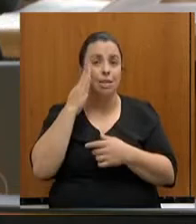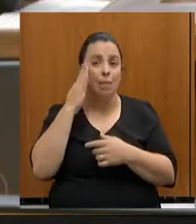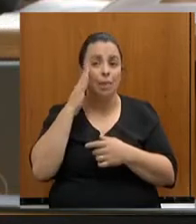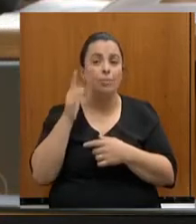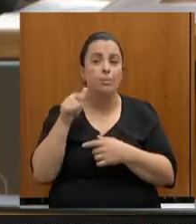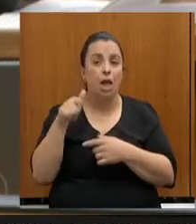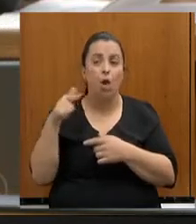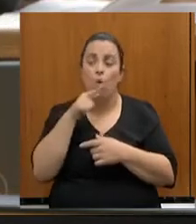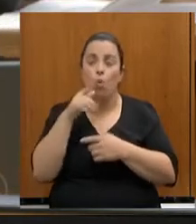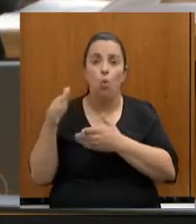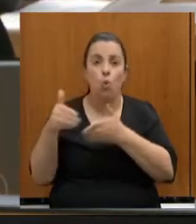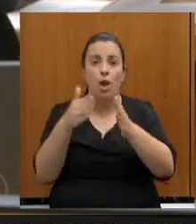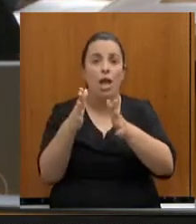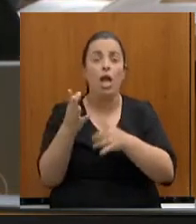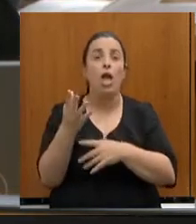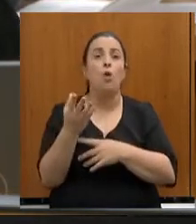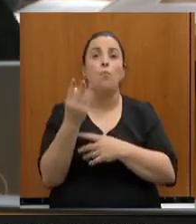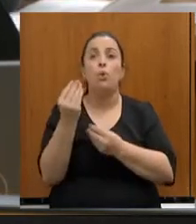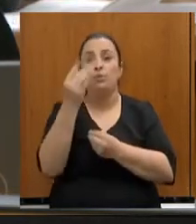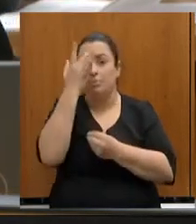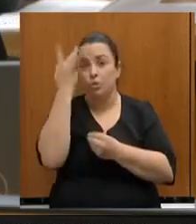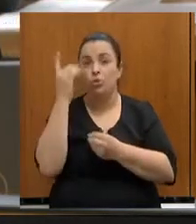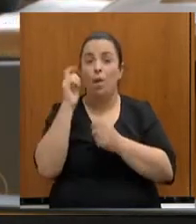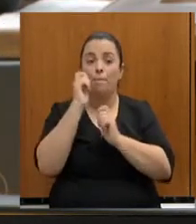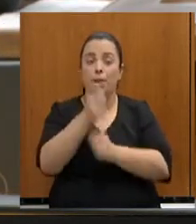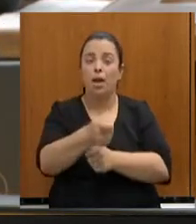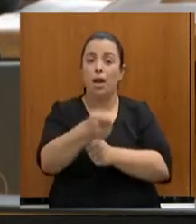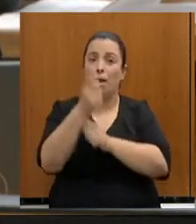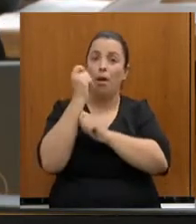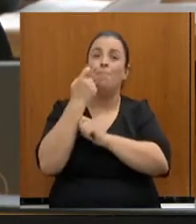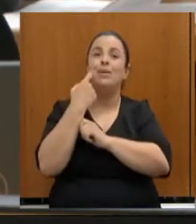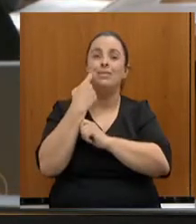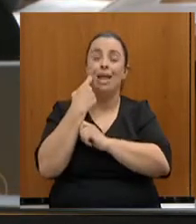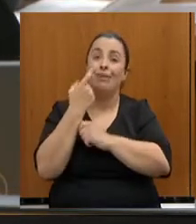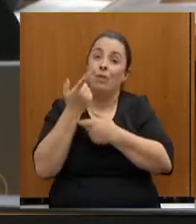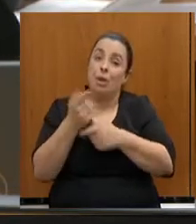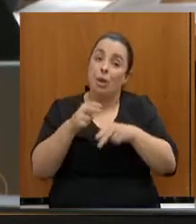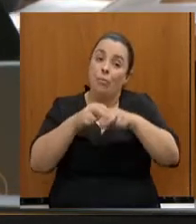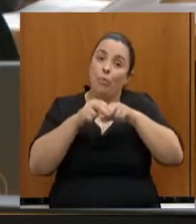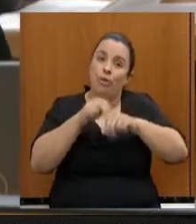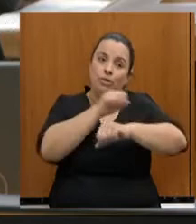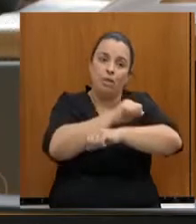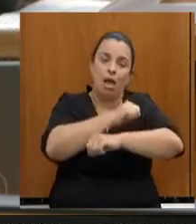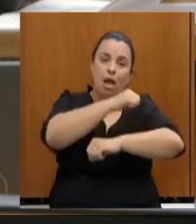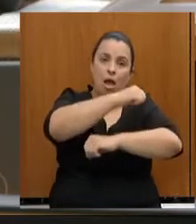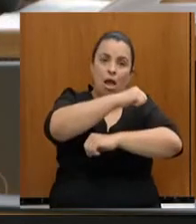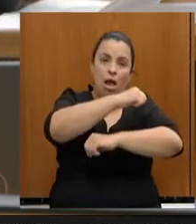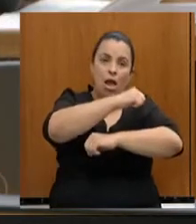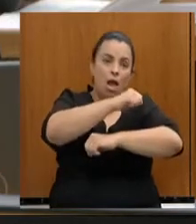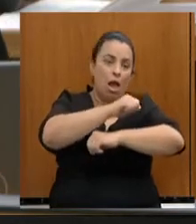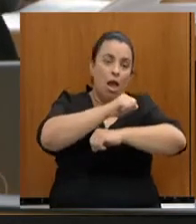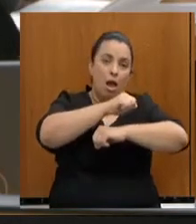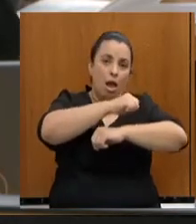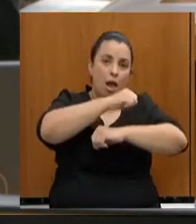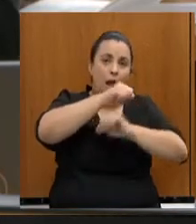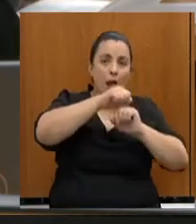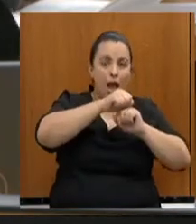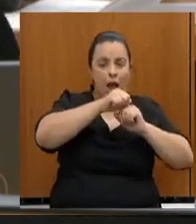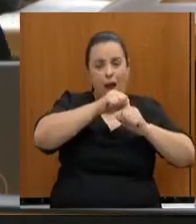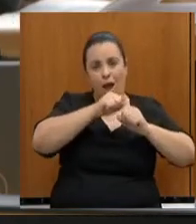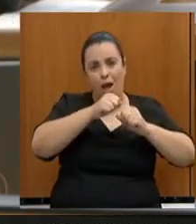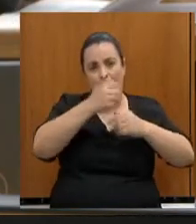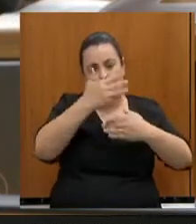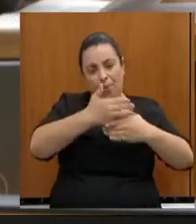muito utilizado para é Na verdade o impacto do rompimento da barragem em seoul